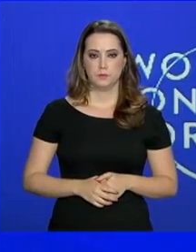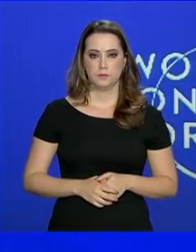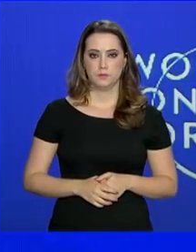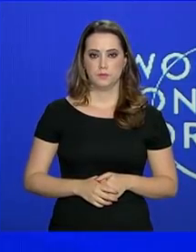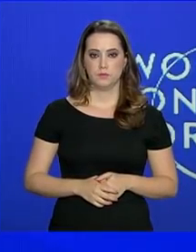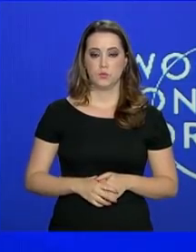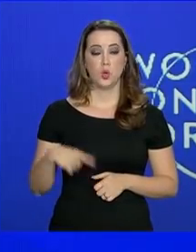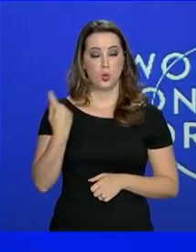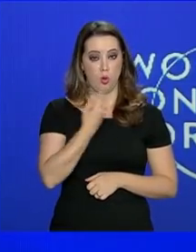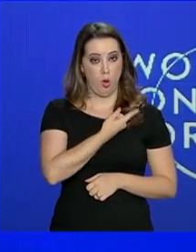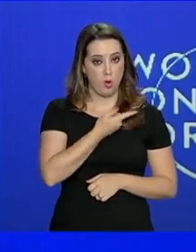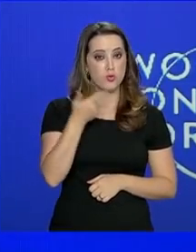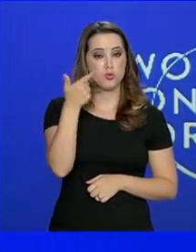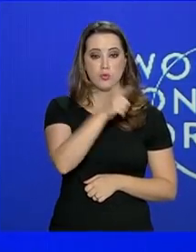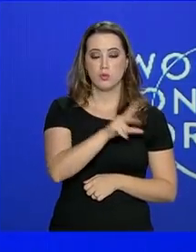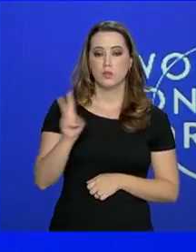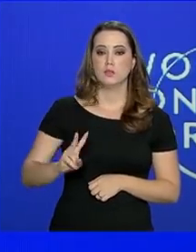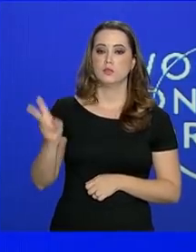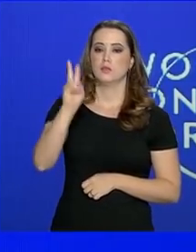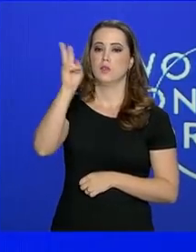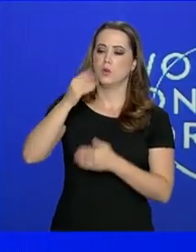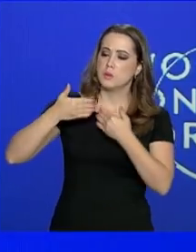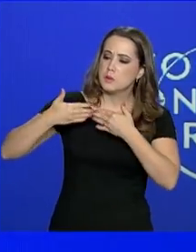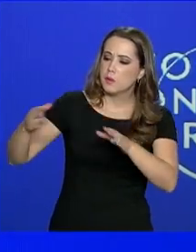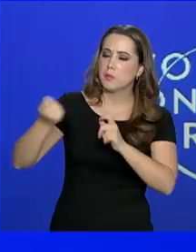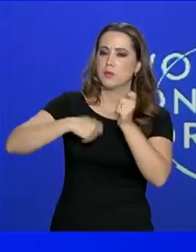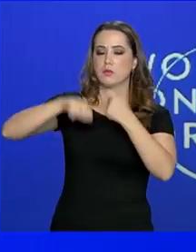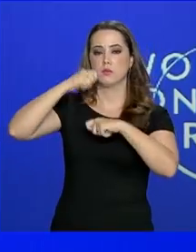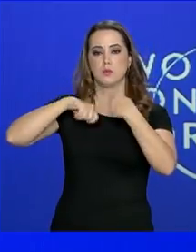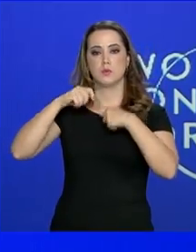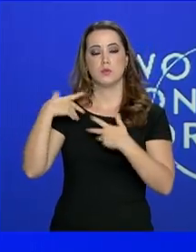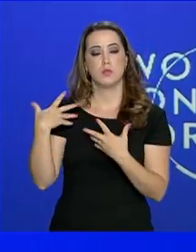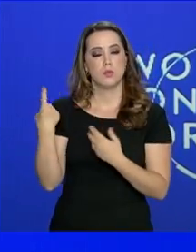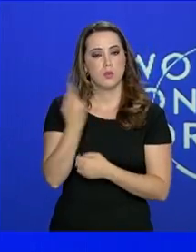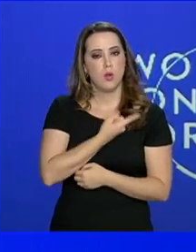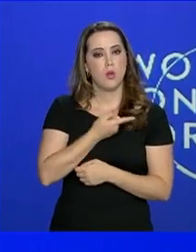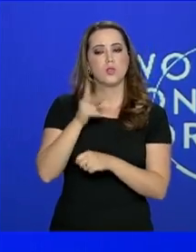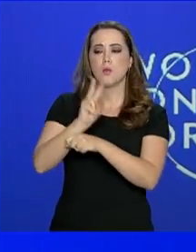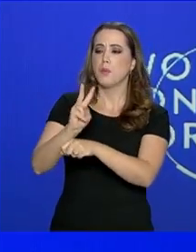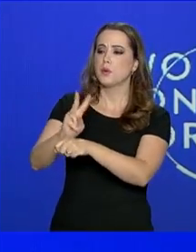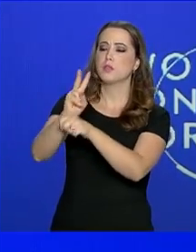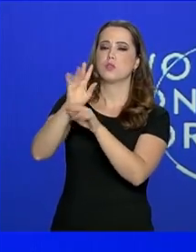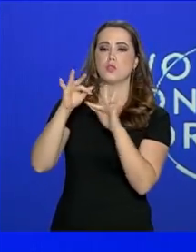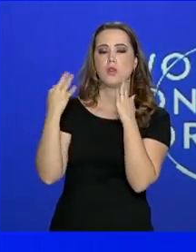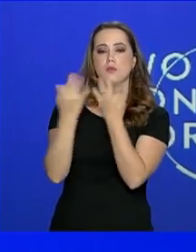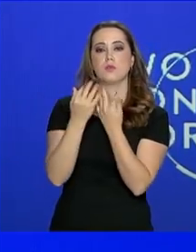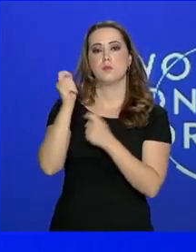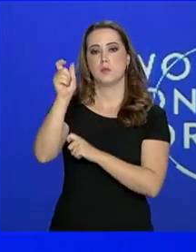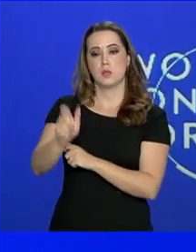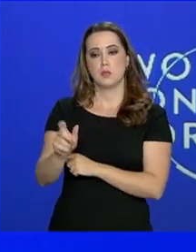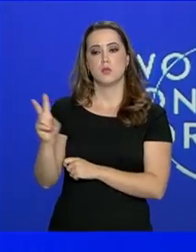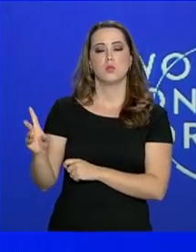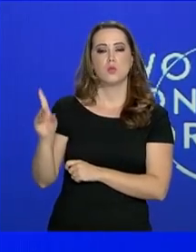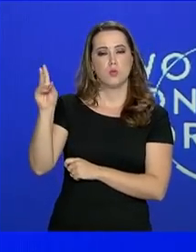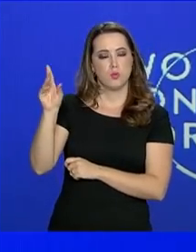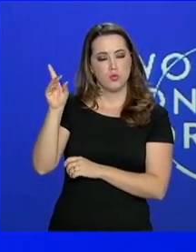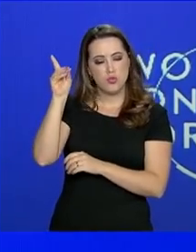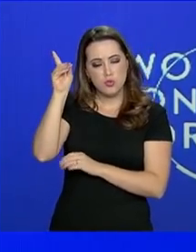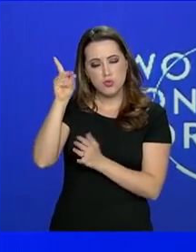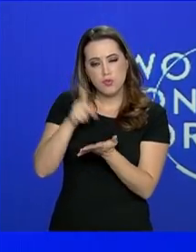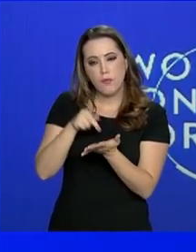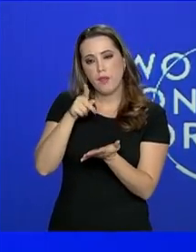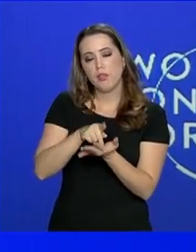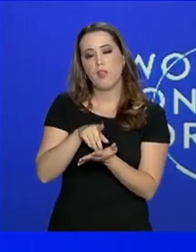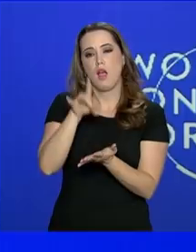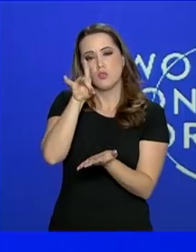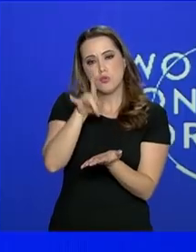Vamos resgatar nossos valores e abrir nossa economia. Vamos defender a família, os verdadeiros direitos humanos, proteger